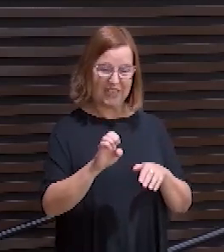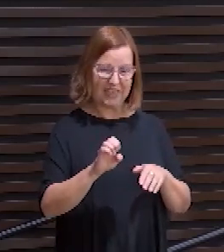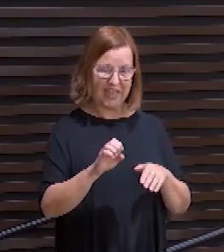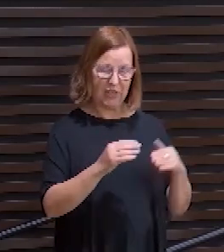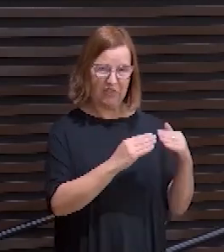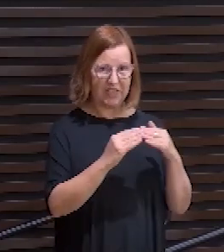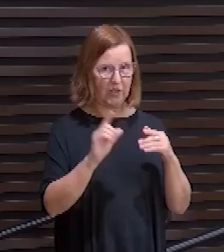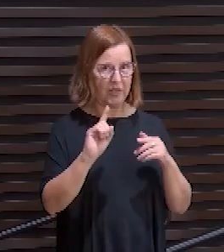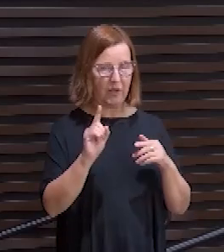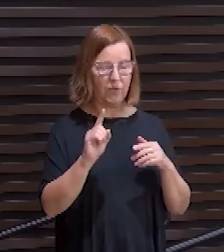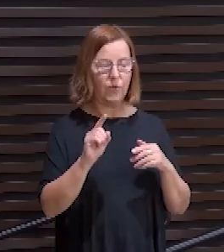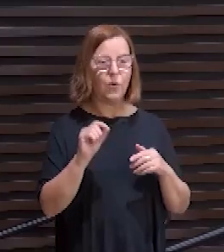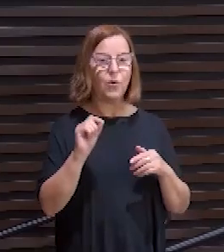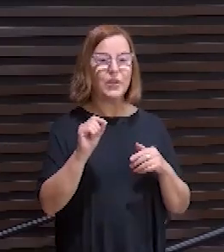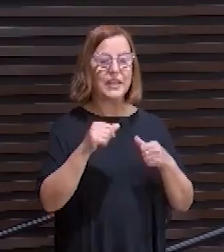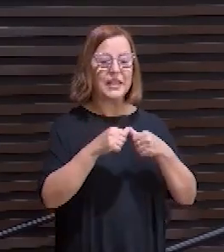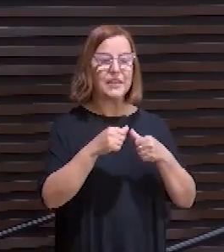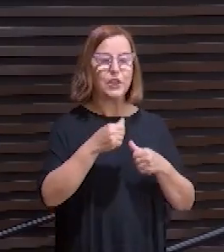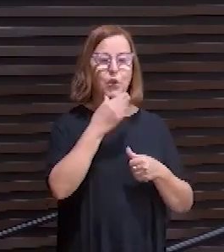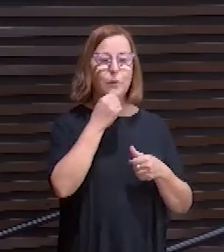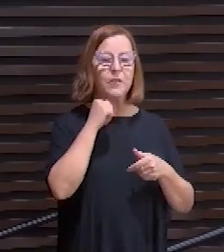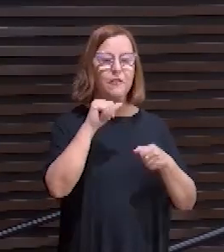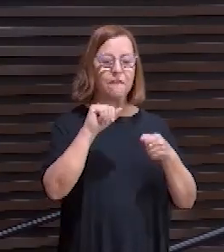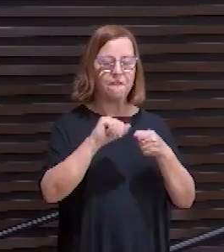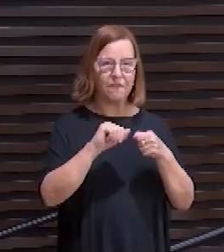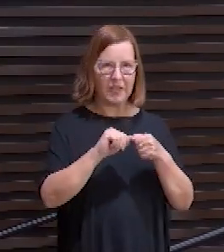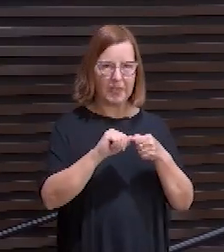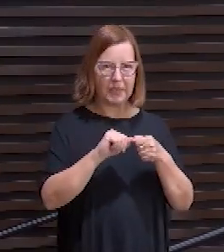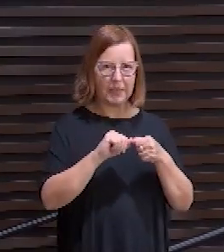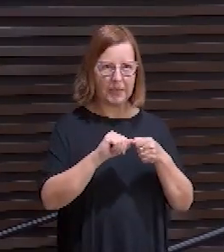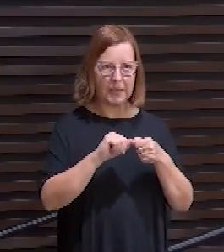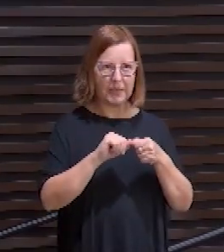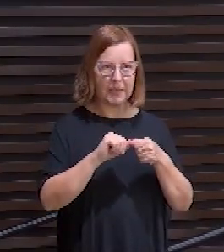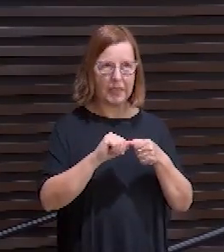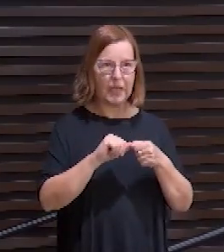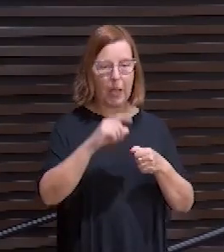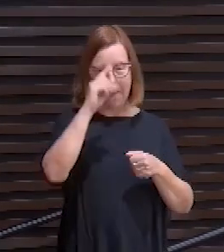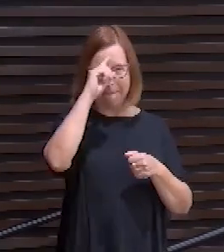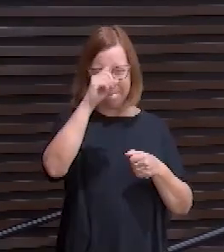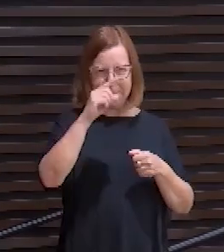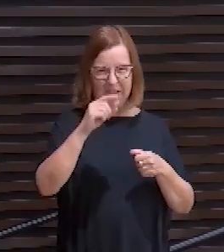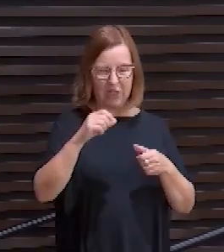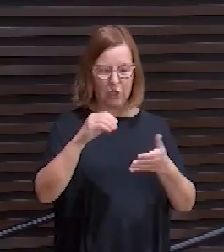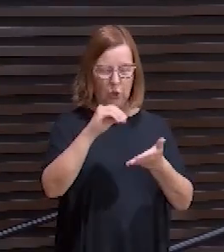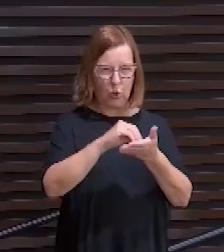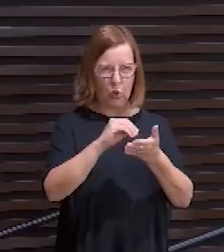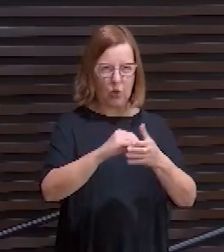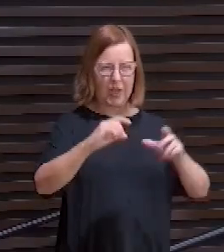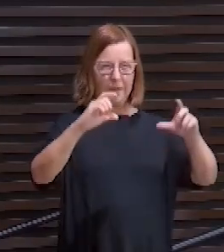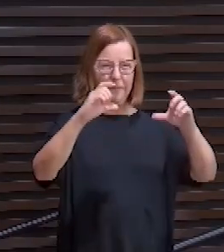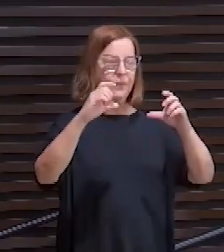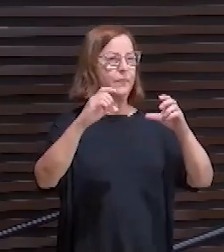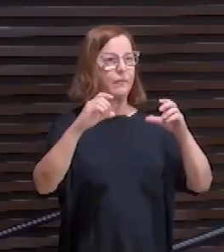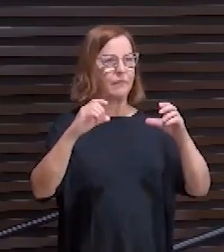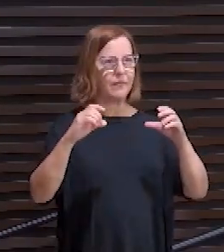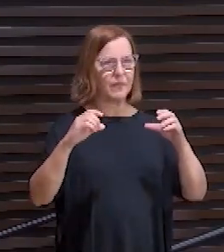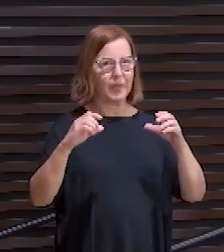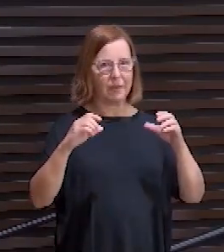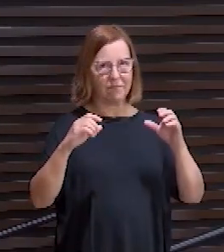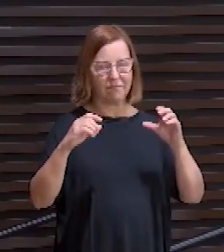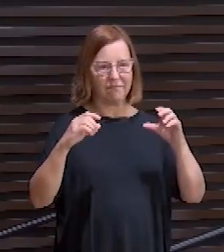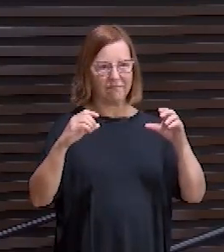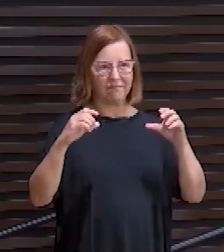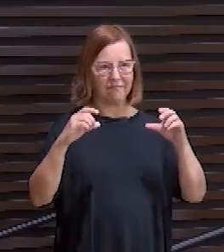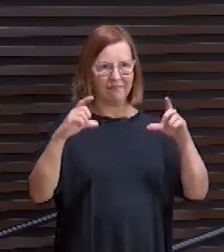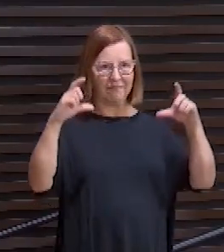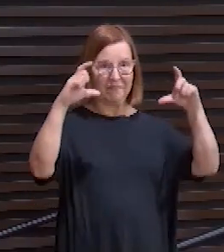Ele mandou instalar outdoors nos estados vizinhos, no Texas, todos os estados vizinhos, dizendo, se você precisa de um